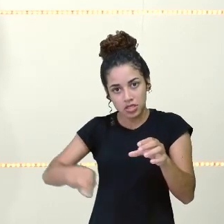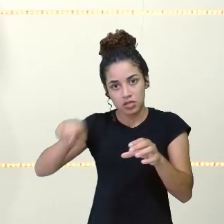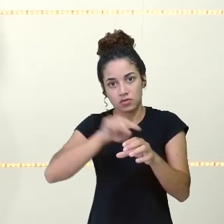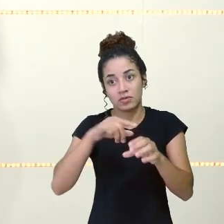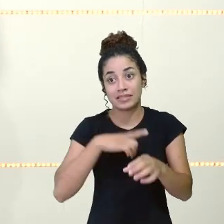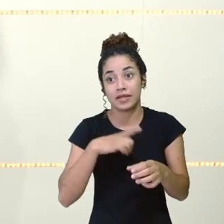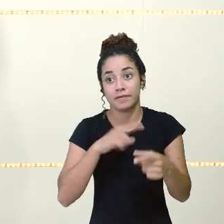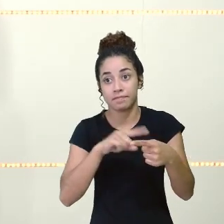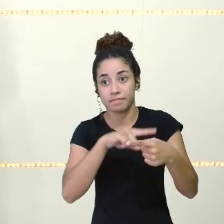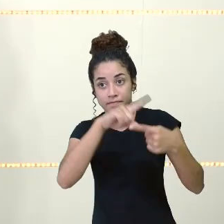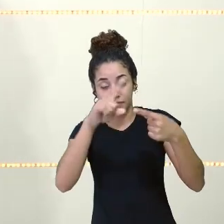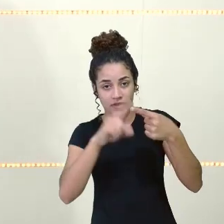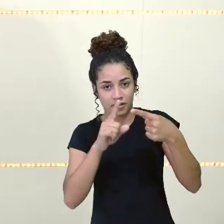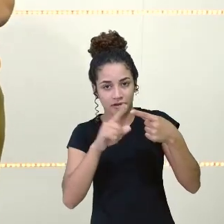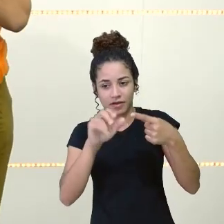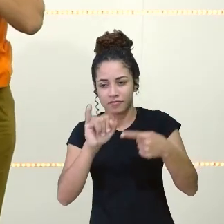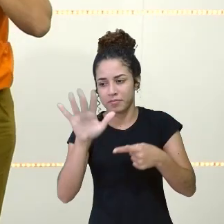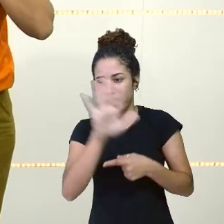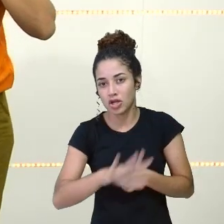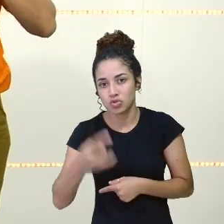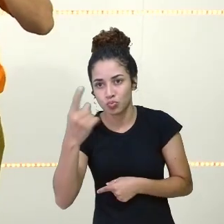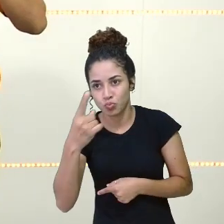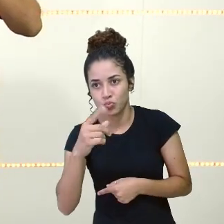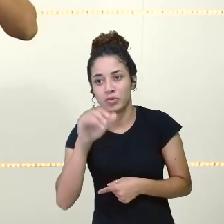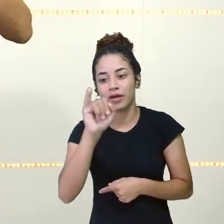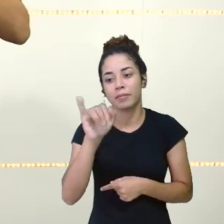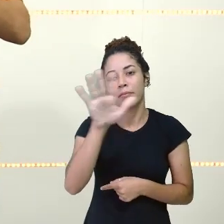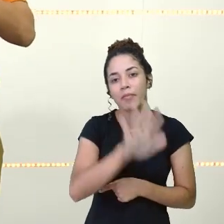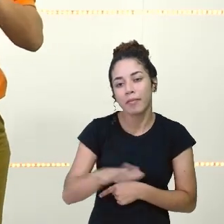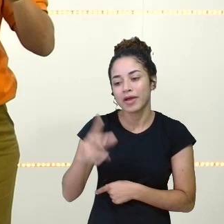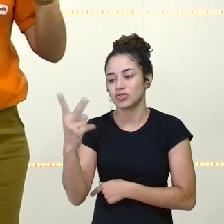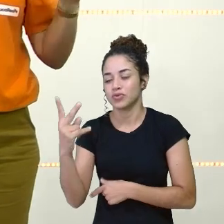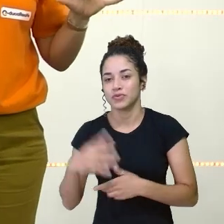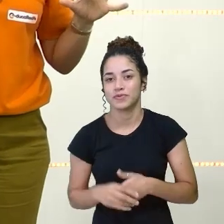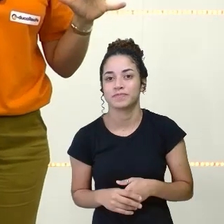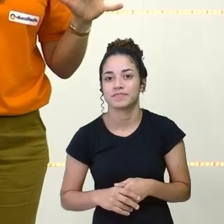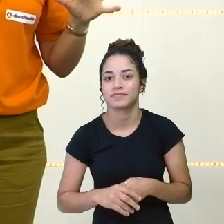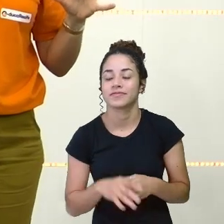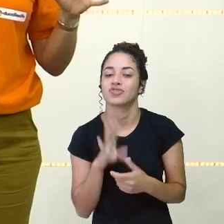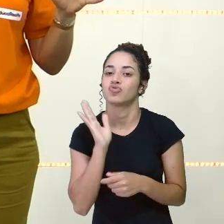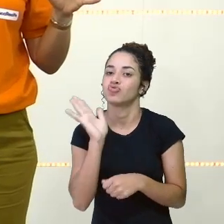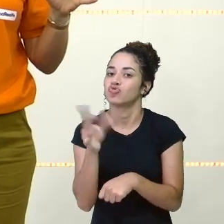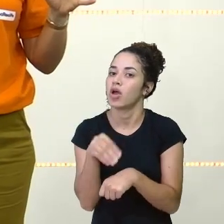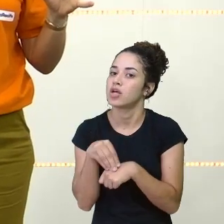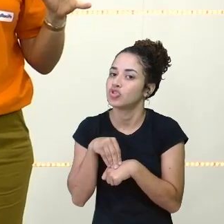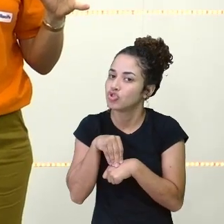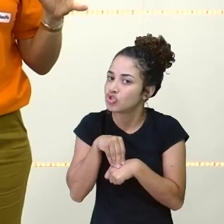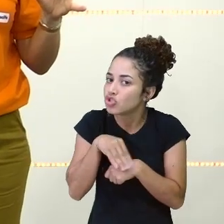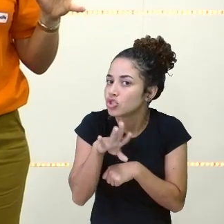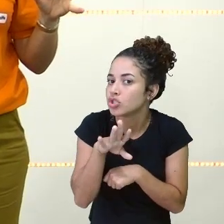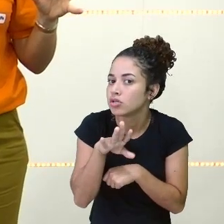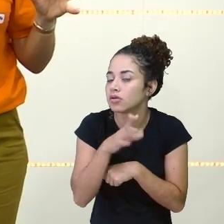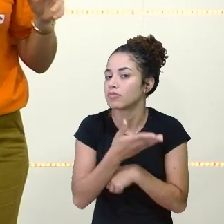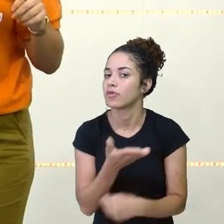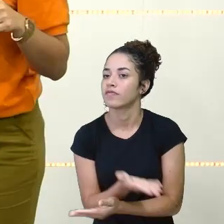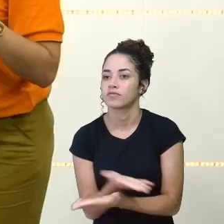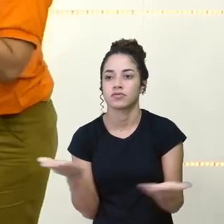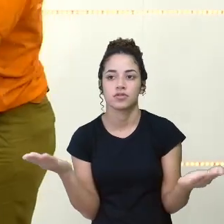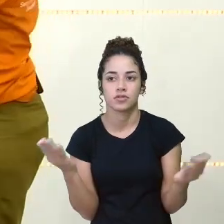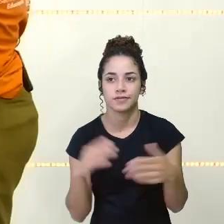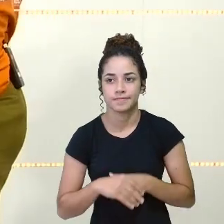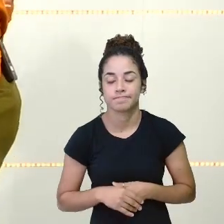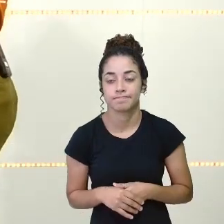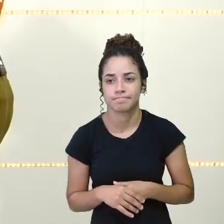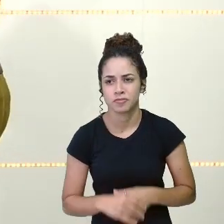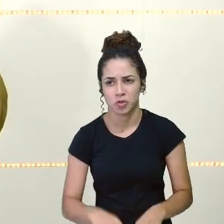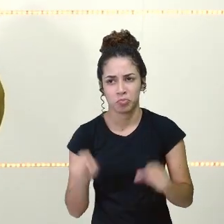o meu cone. Já dei mais do que uma dica boa aí, hein? Pode